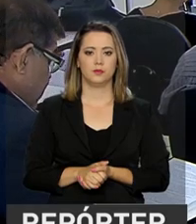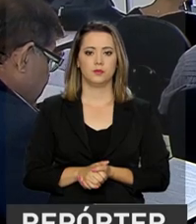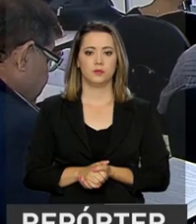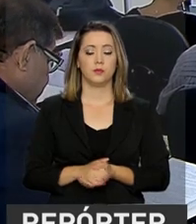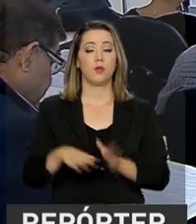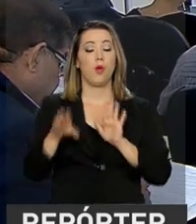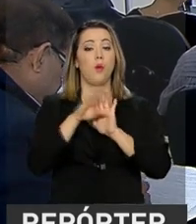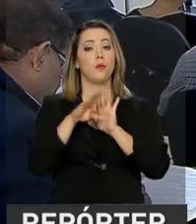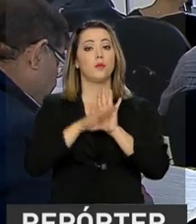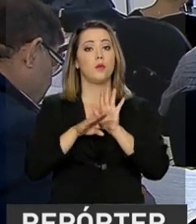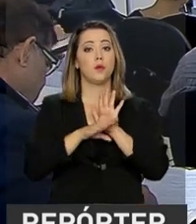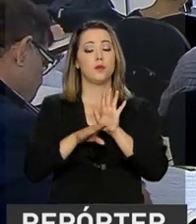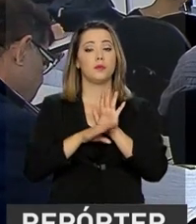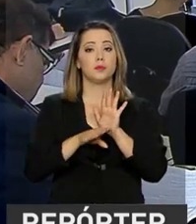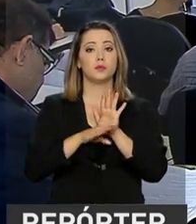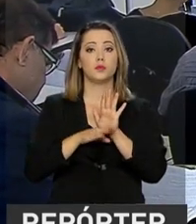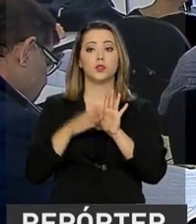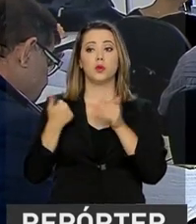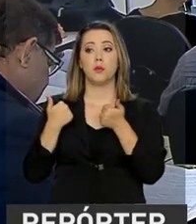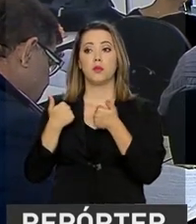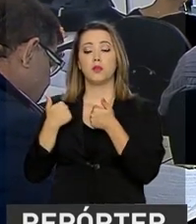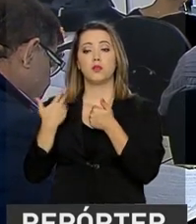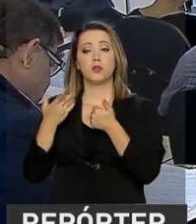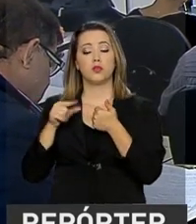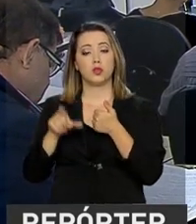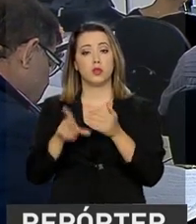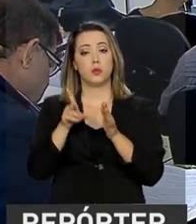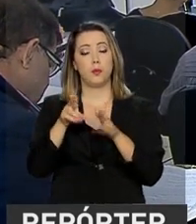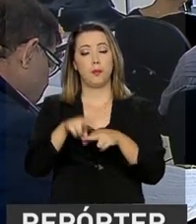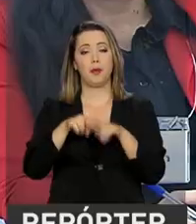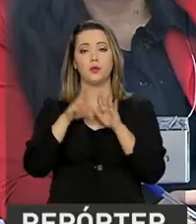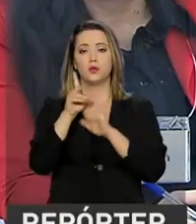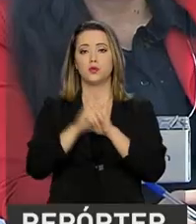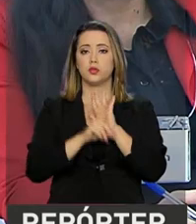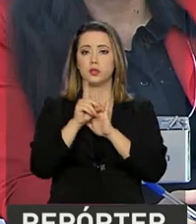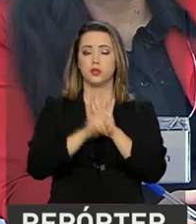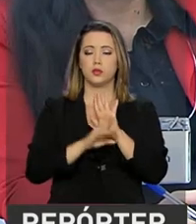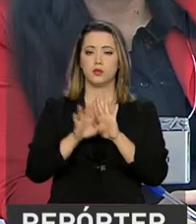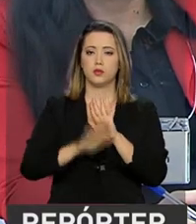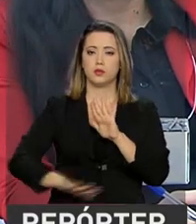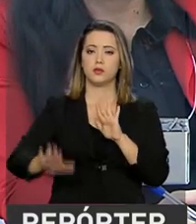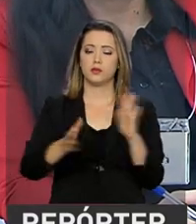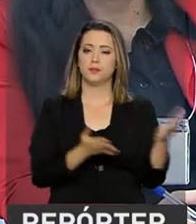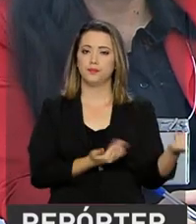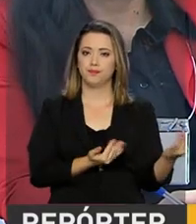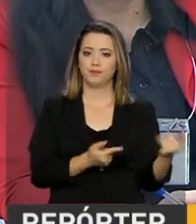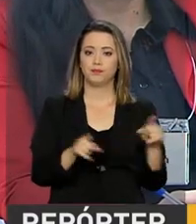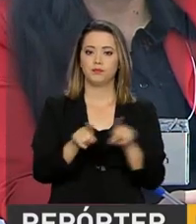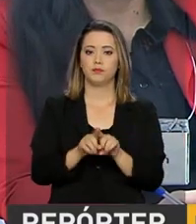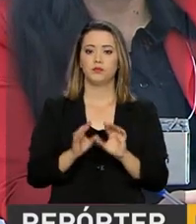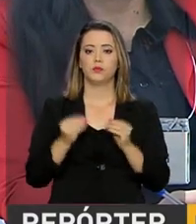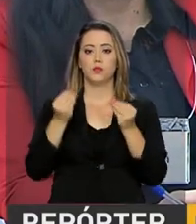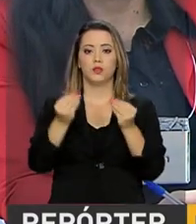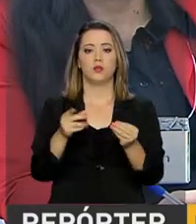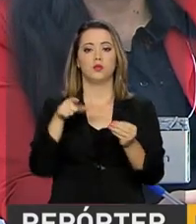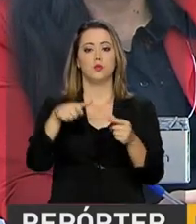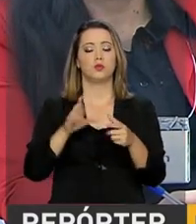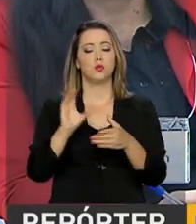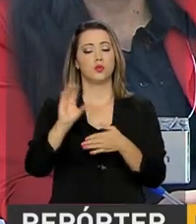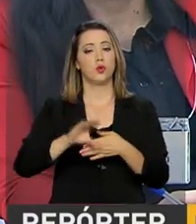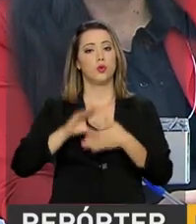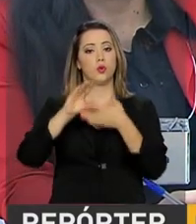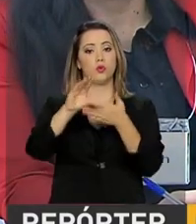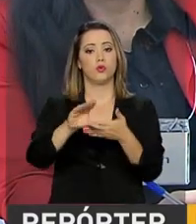O projeto de caravanas pelos direitos da criança e do adolescente foi lançado no Encontro Nacional de Conselheiros Estaduais